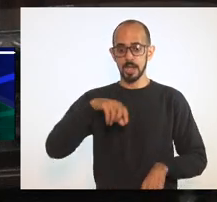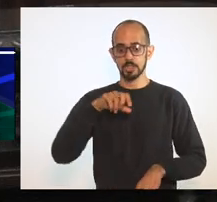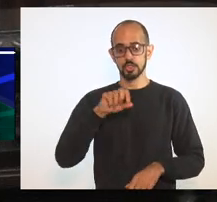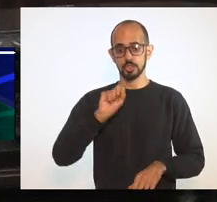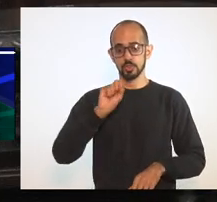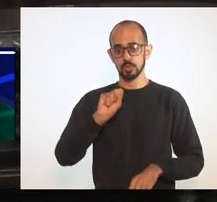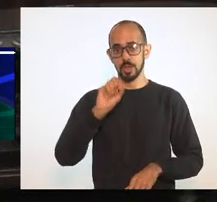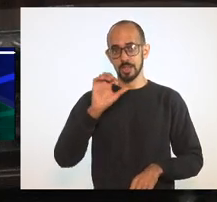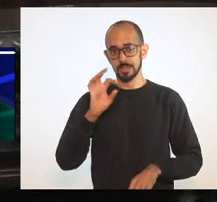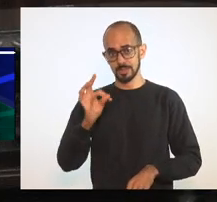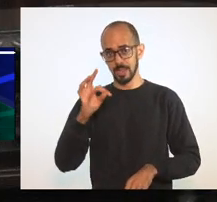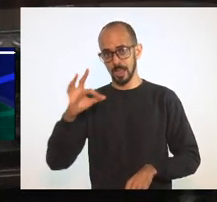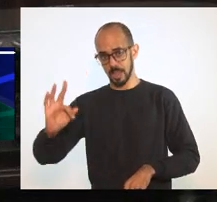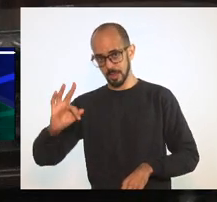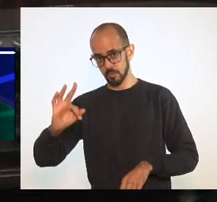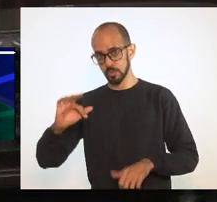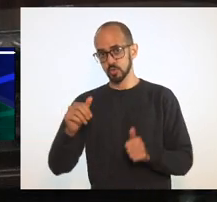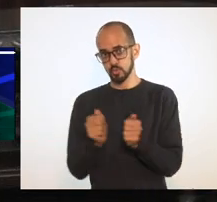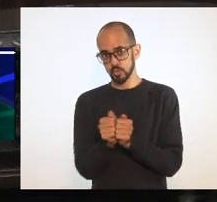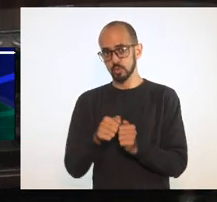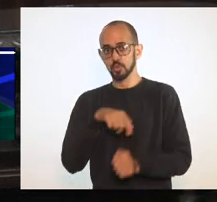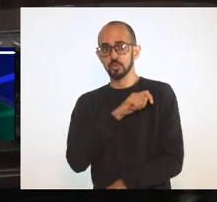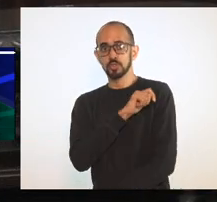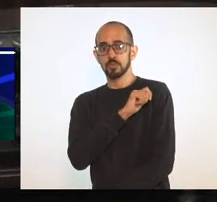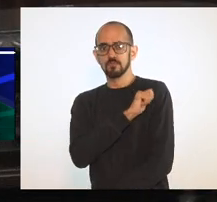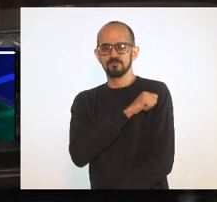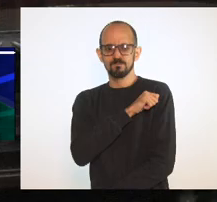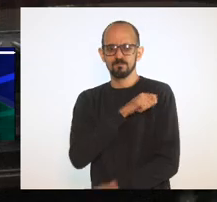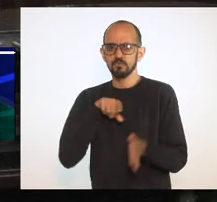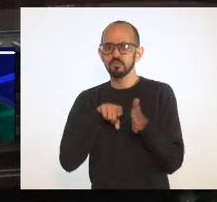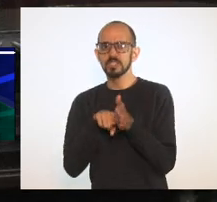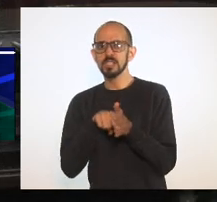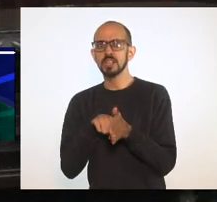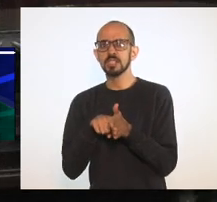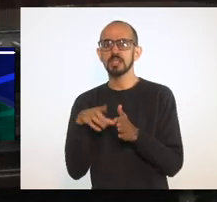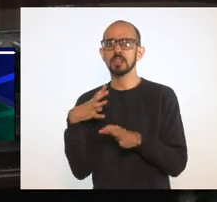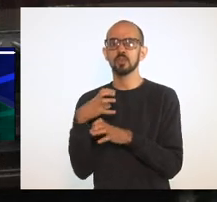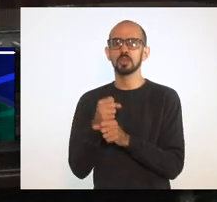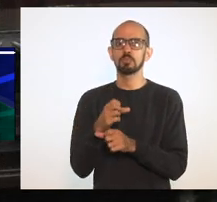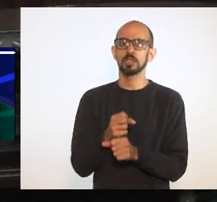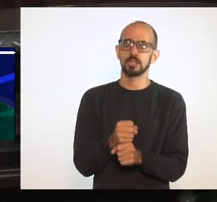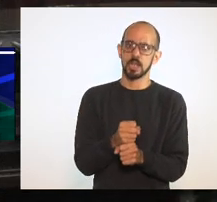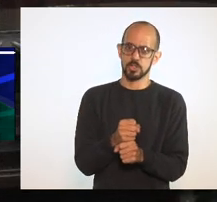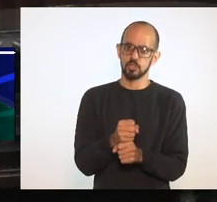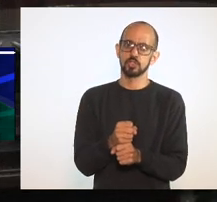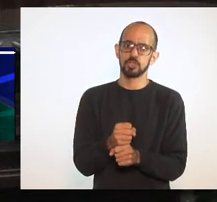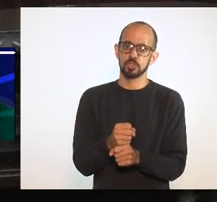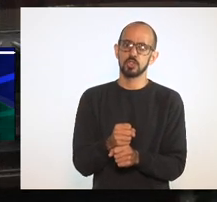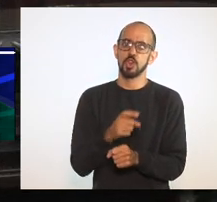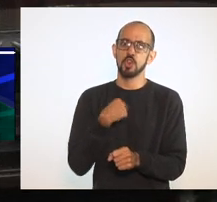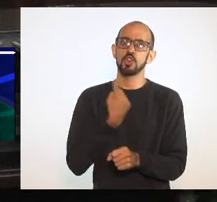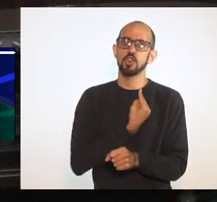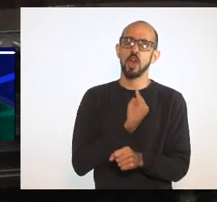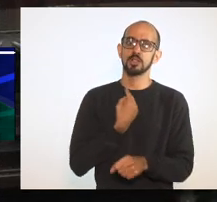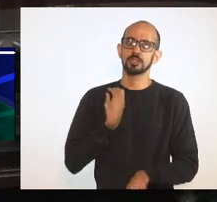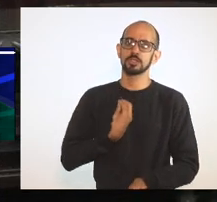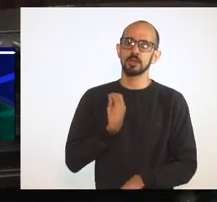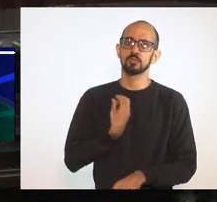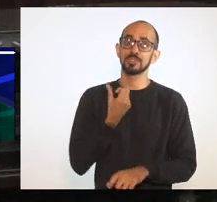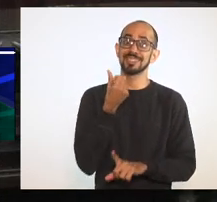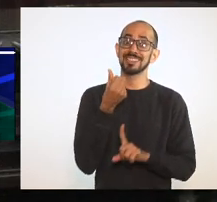de fiscalizar essa contabilidade. Nós estamos há mais de